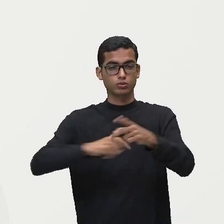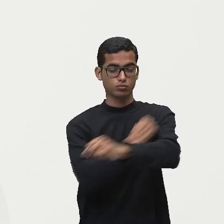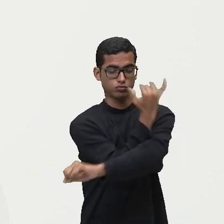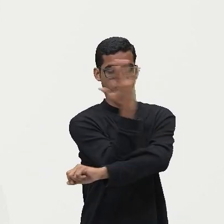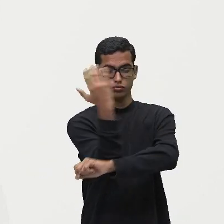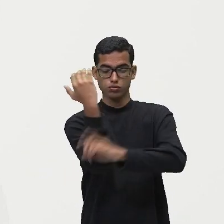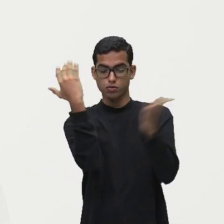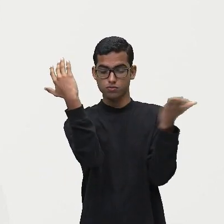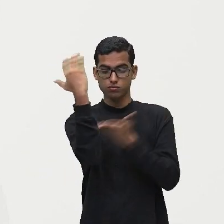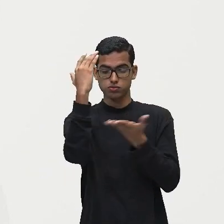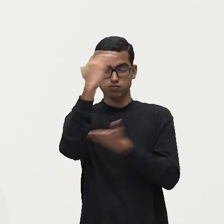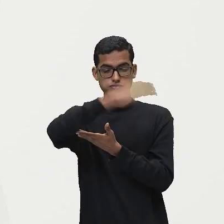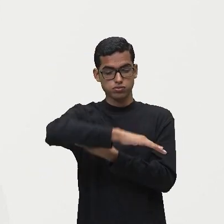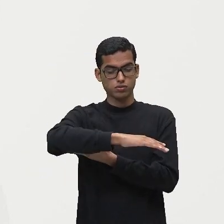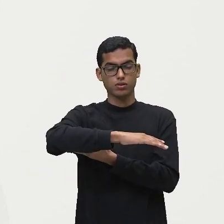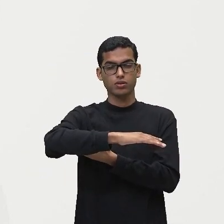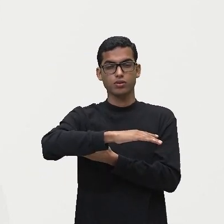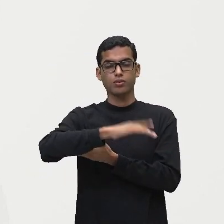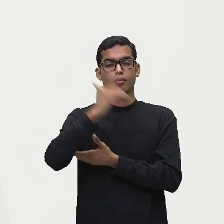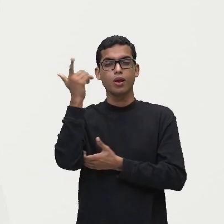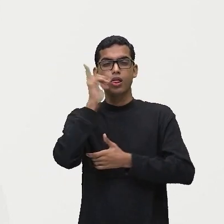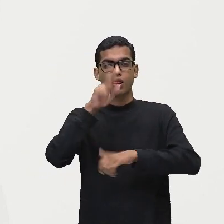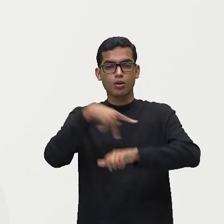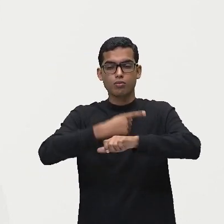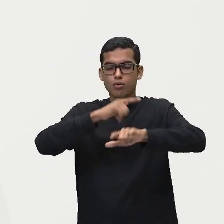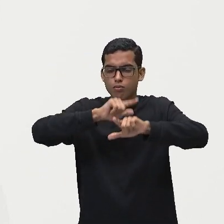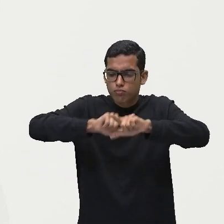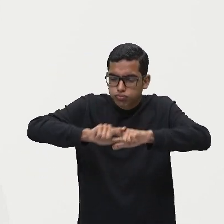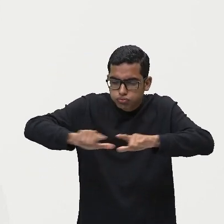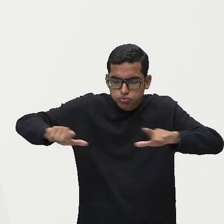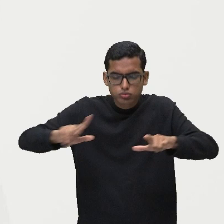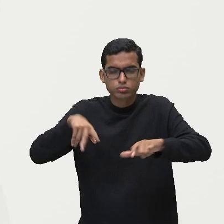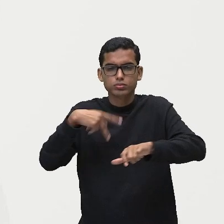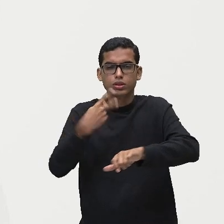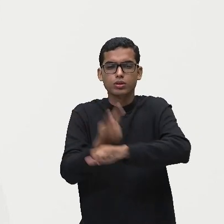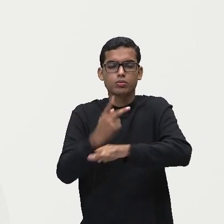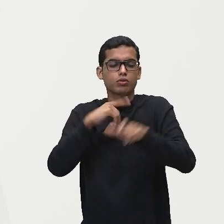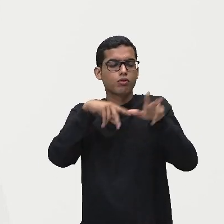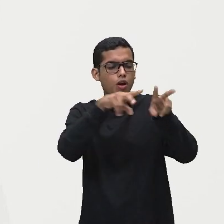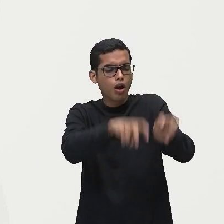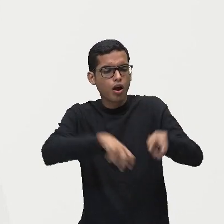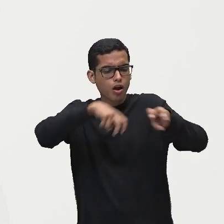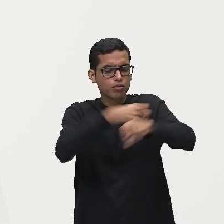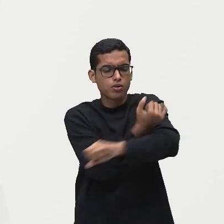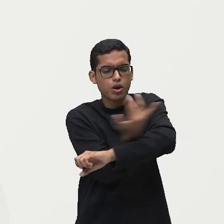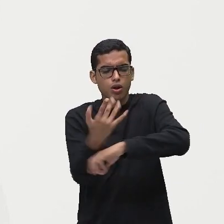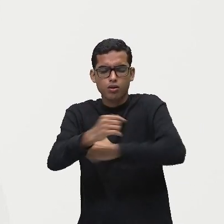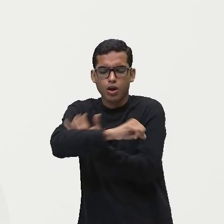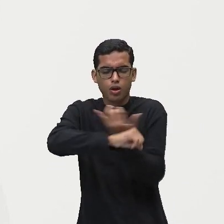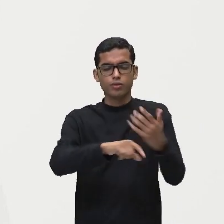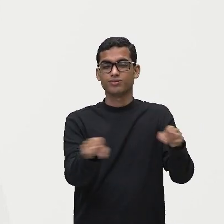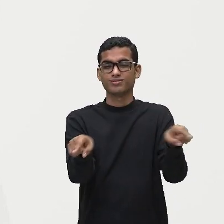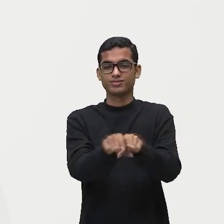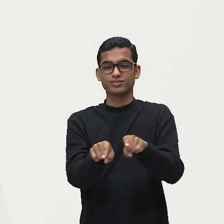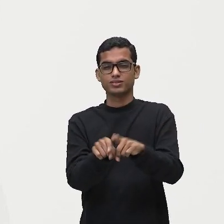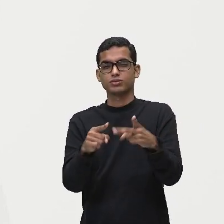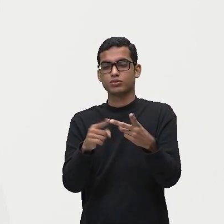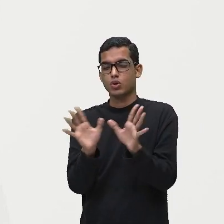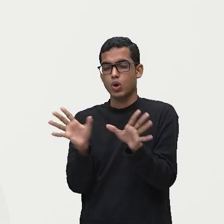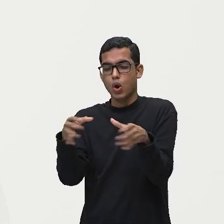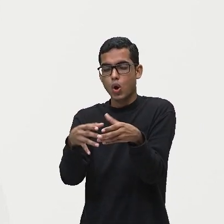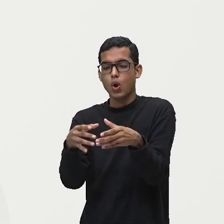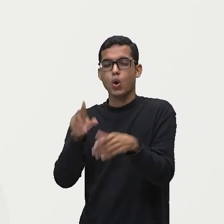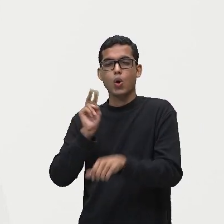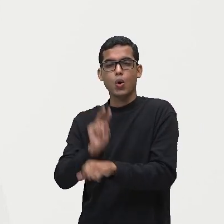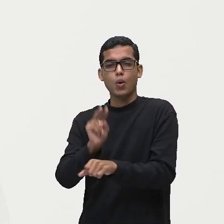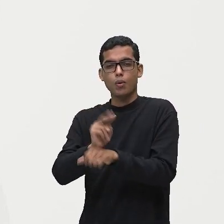para criação de gados, lavouras e até também, vocês sabiam, para